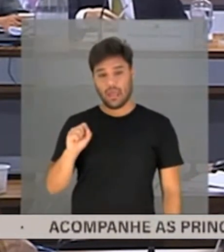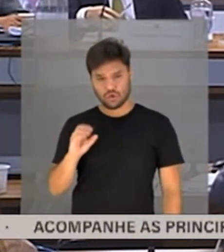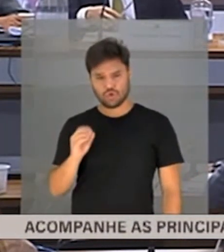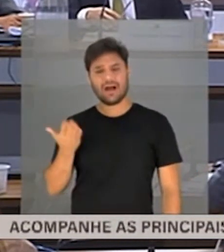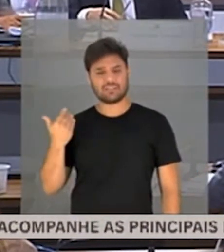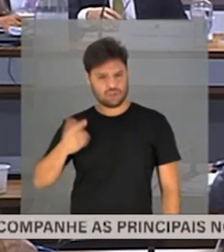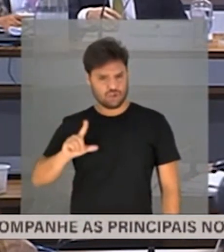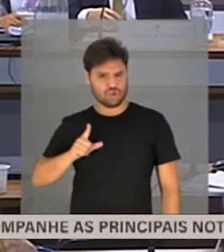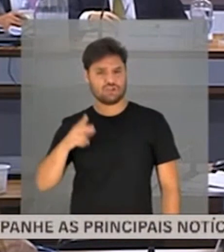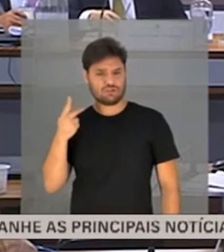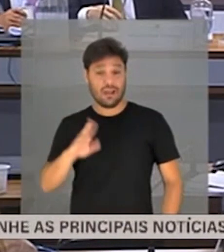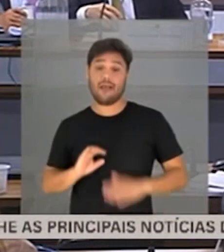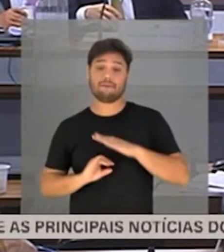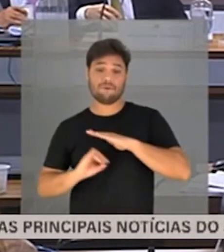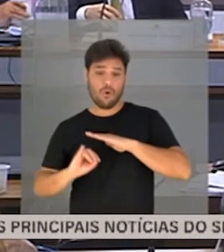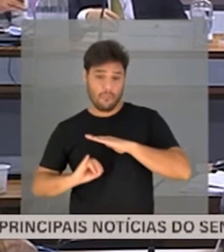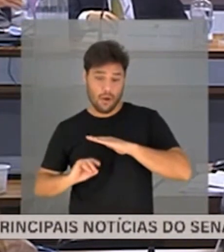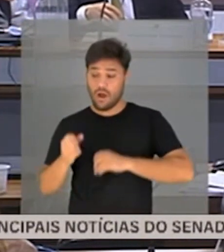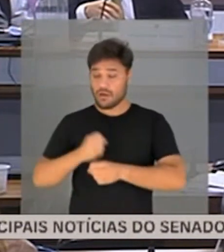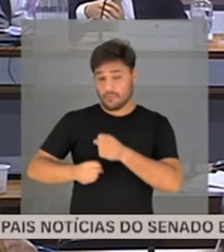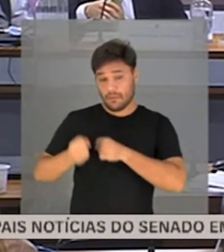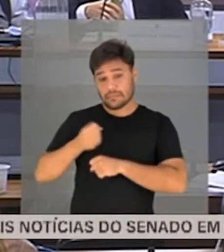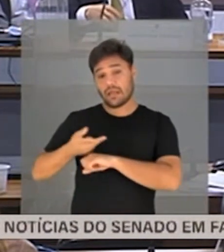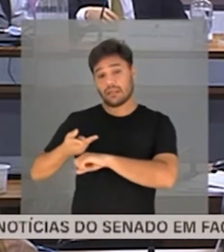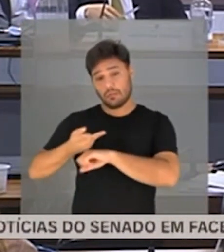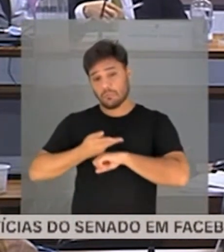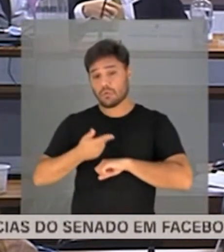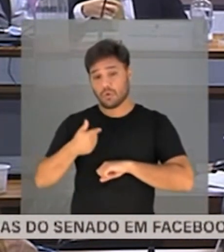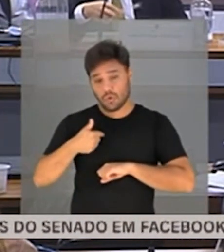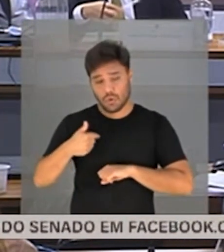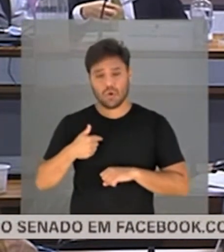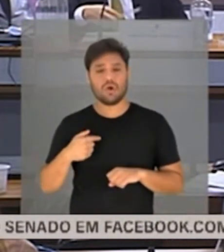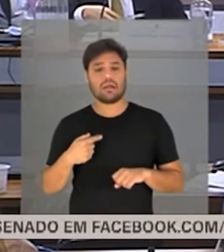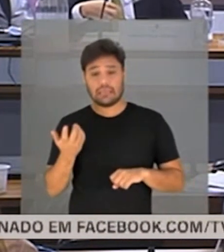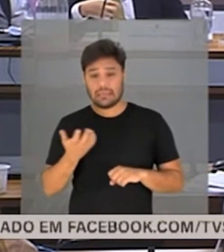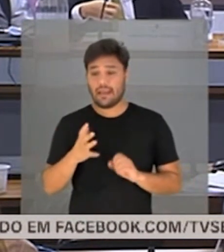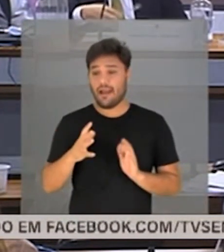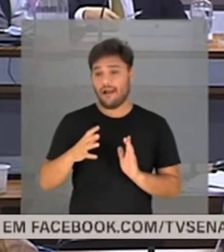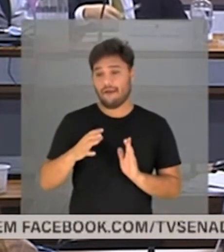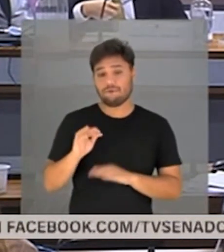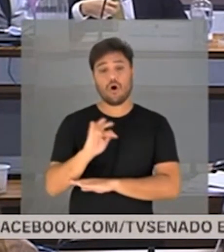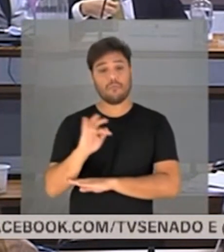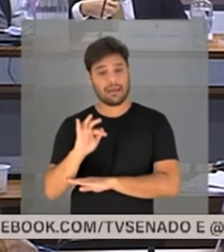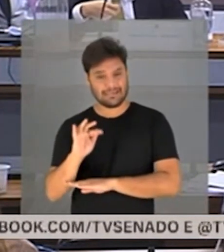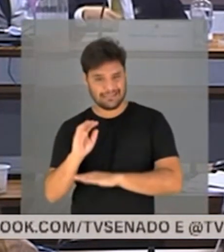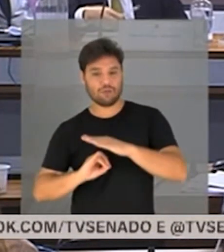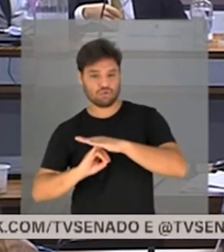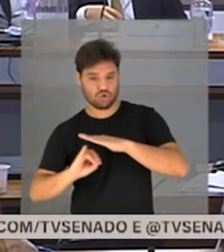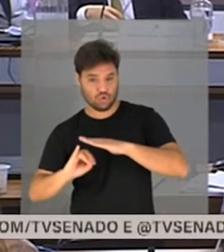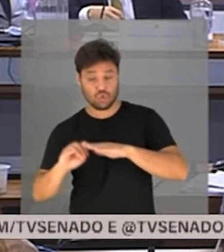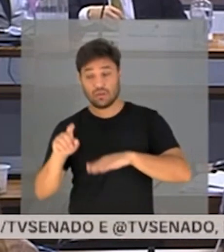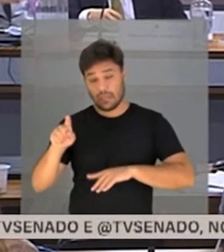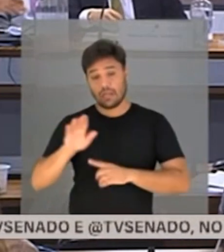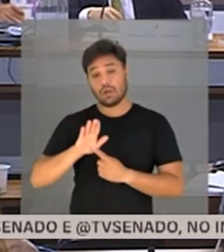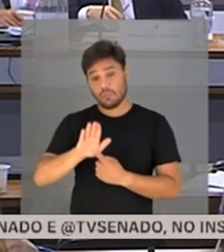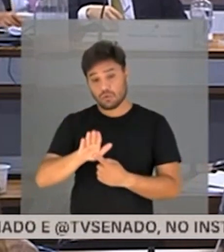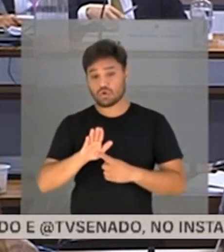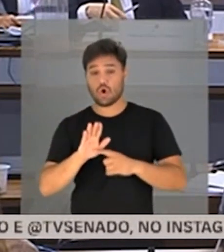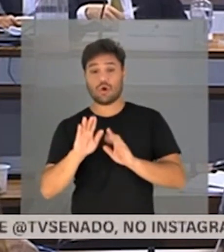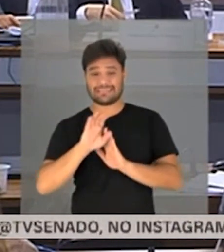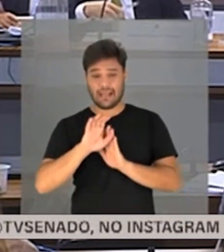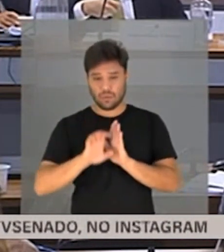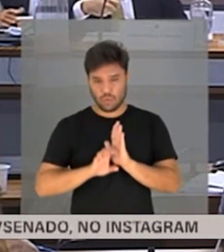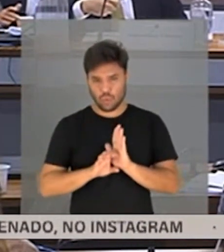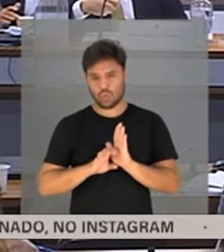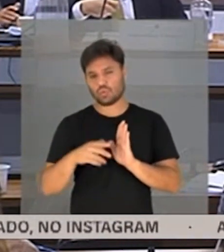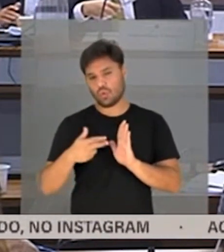informal. No ano passado, ele me procurou para que queria formalizar o Instituto e me apresentou os estatutos.